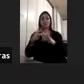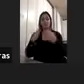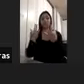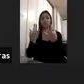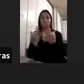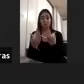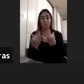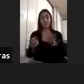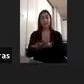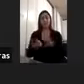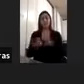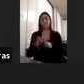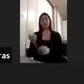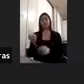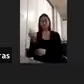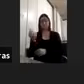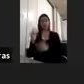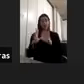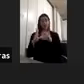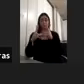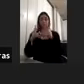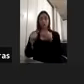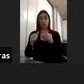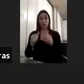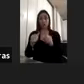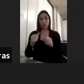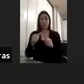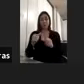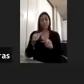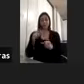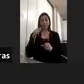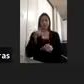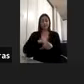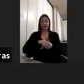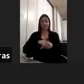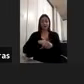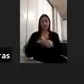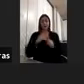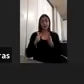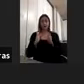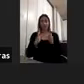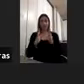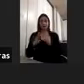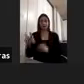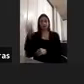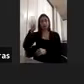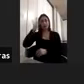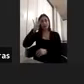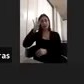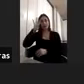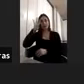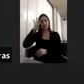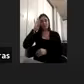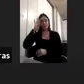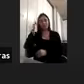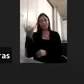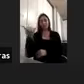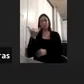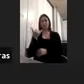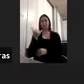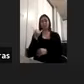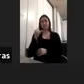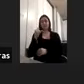né? Gilson, assim, naquele momento, para mim foi naquela quarta-feira, não foi na terça-feira, mas naquela quarta-feira foi assim, o que foi um sonho se transformou